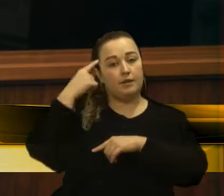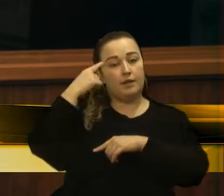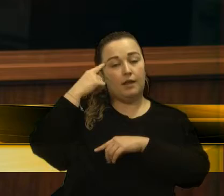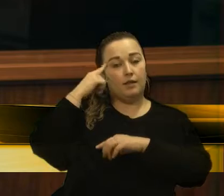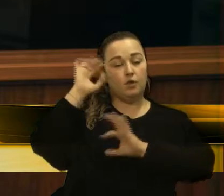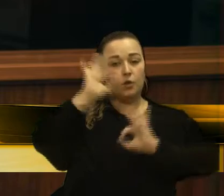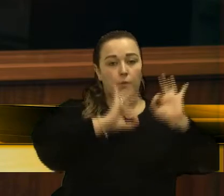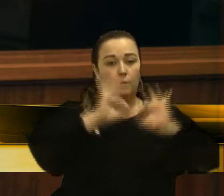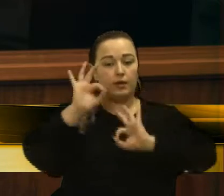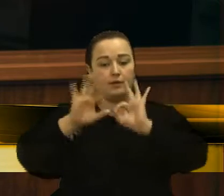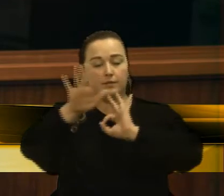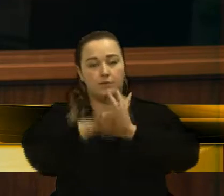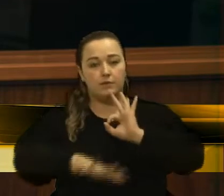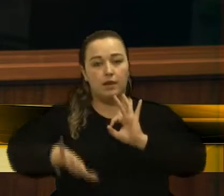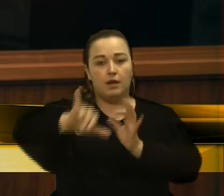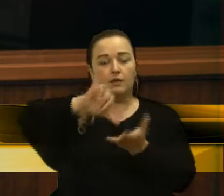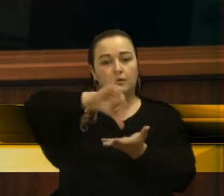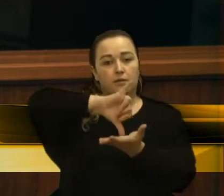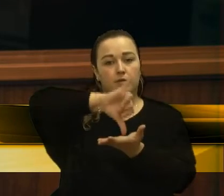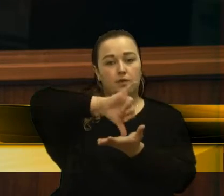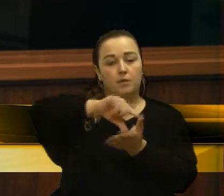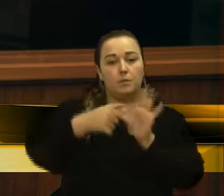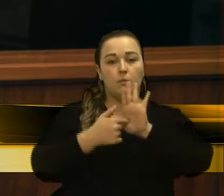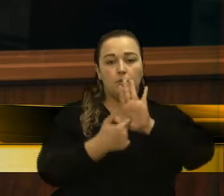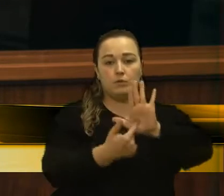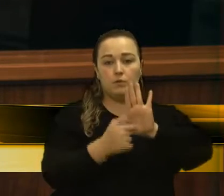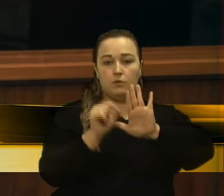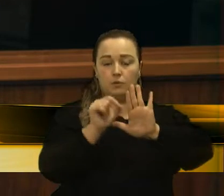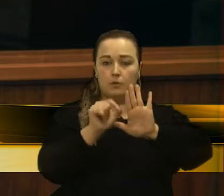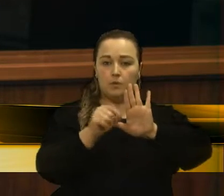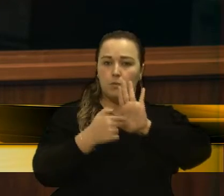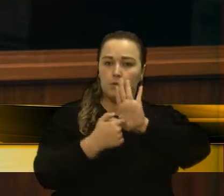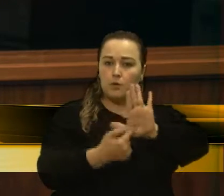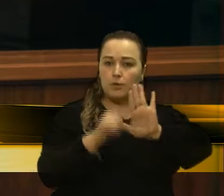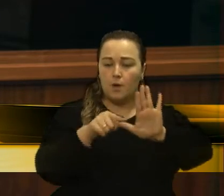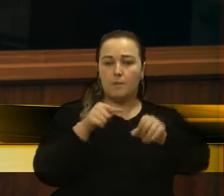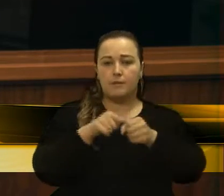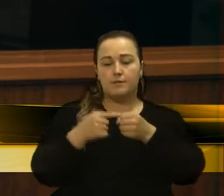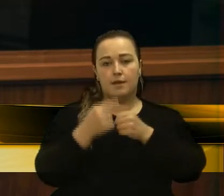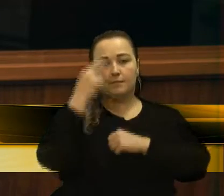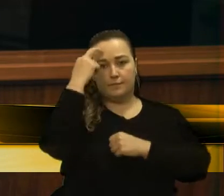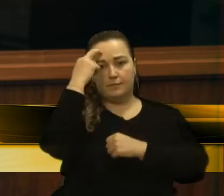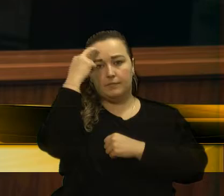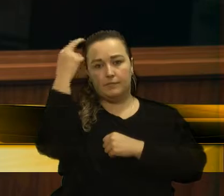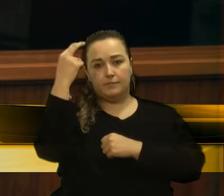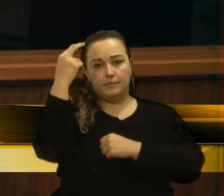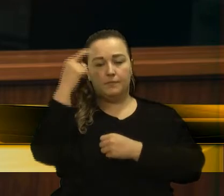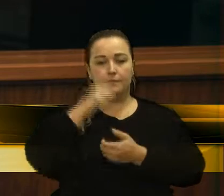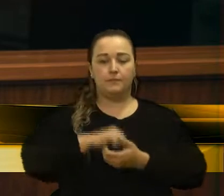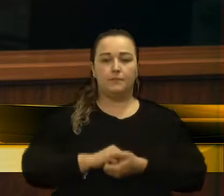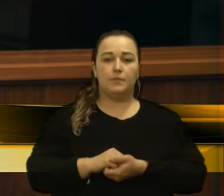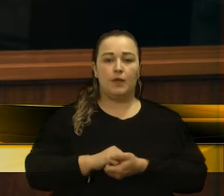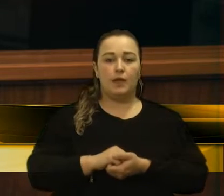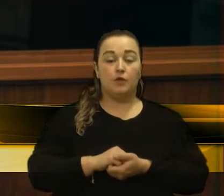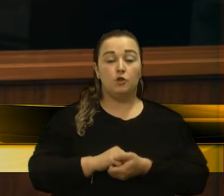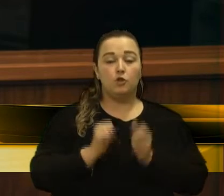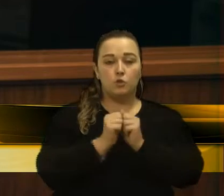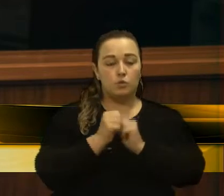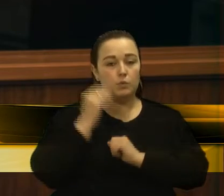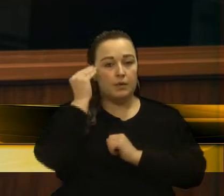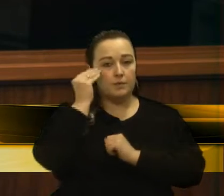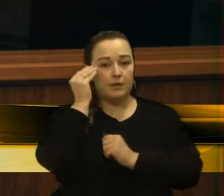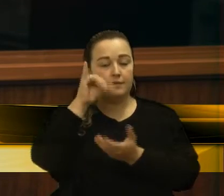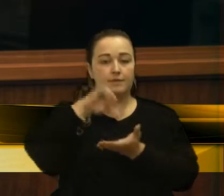região central, mostrando, inclusive, uma cidade inteligente a partir dessa experiência mais central da